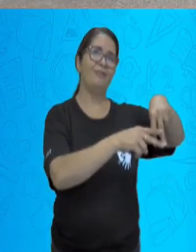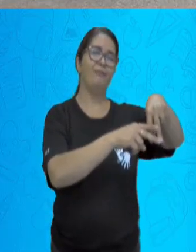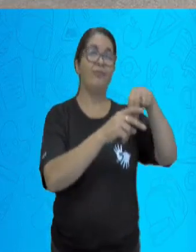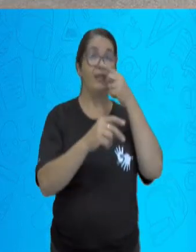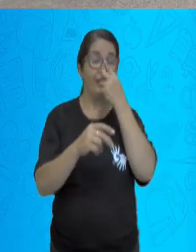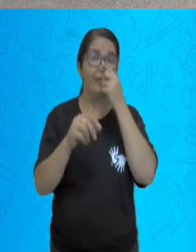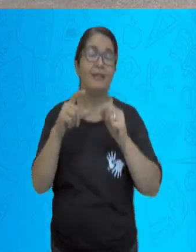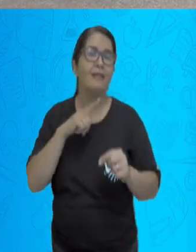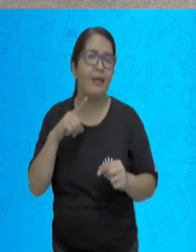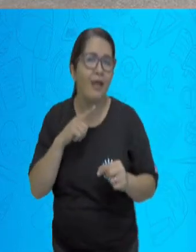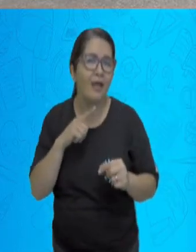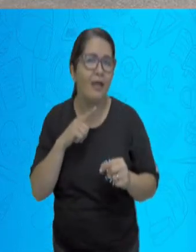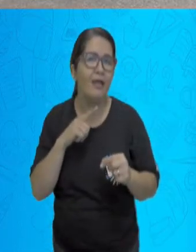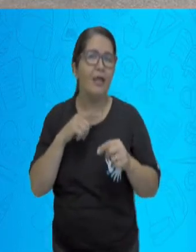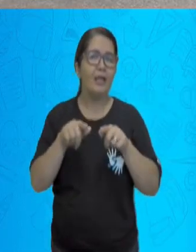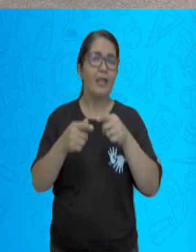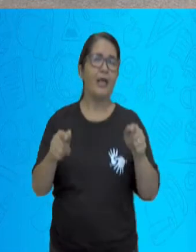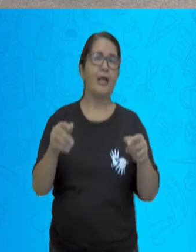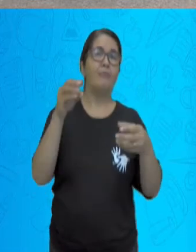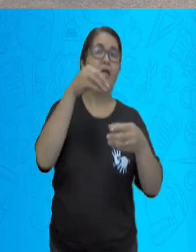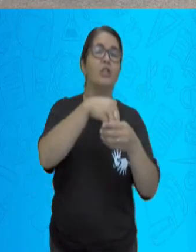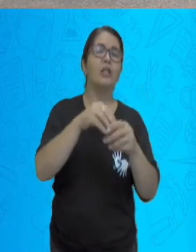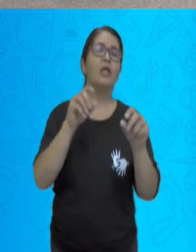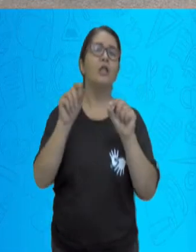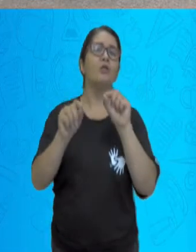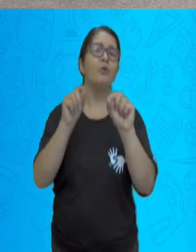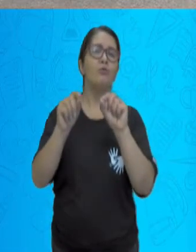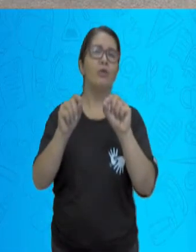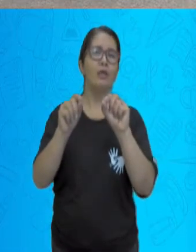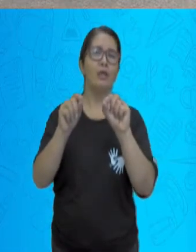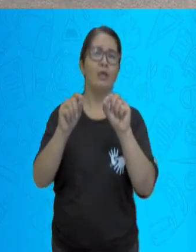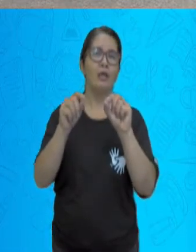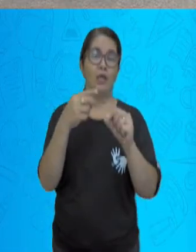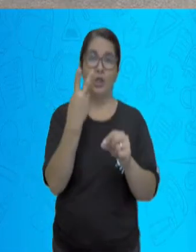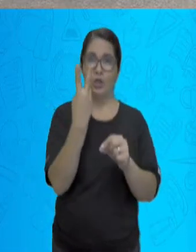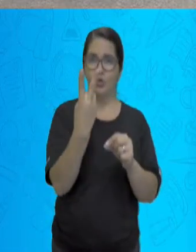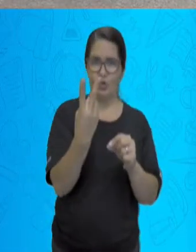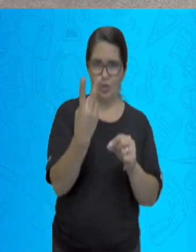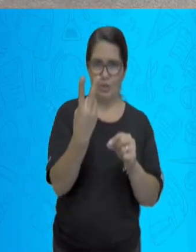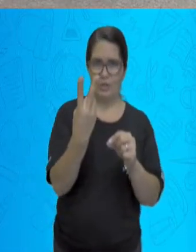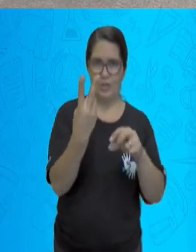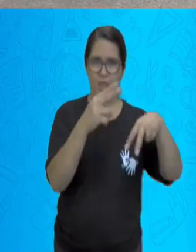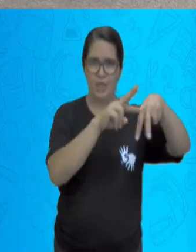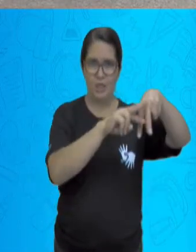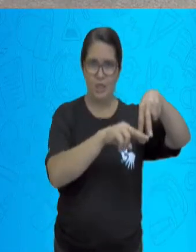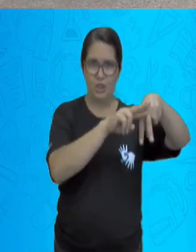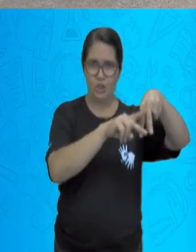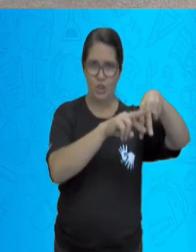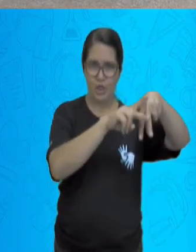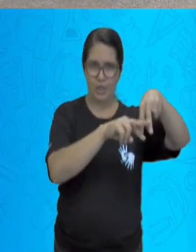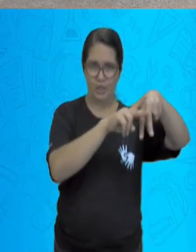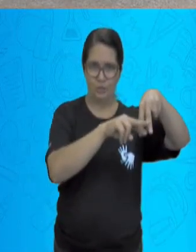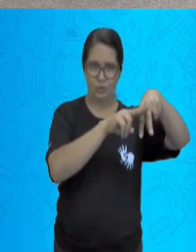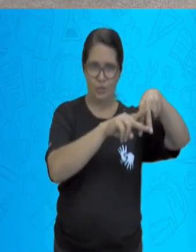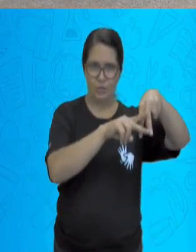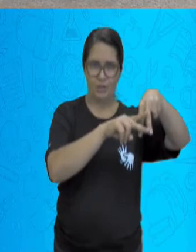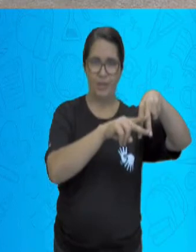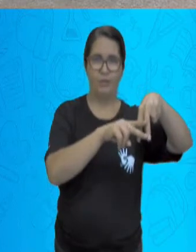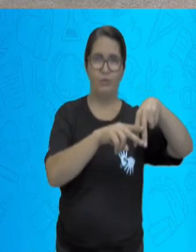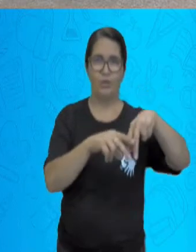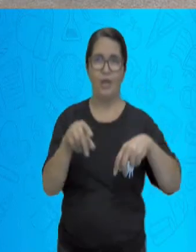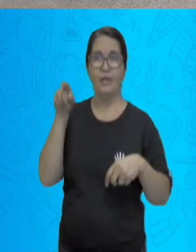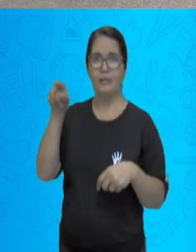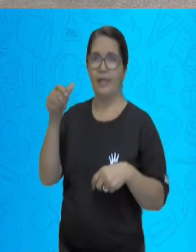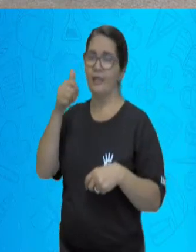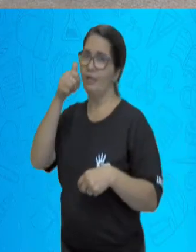feminino. São classificados em uniformes, quando a flexão é por meio